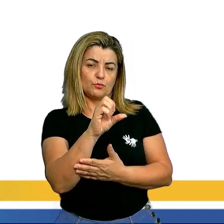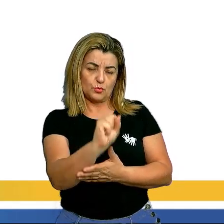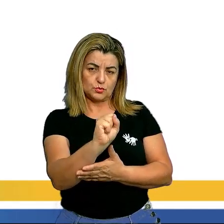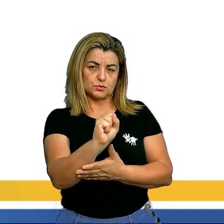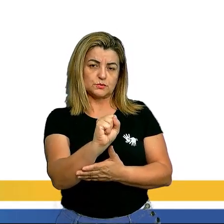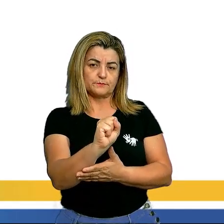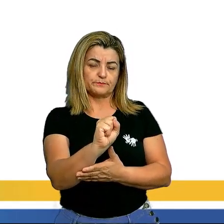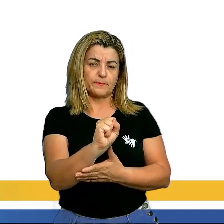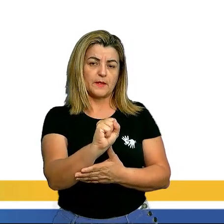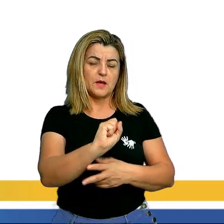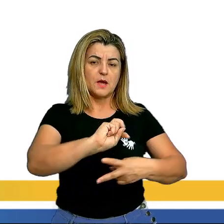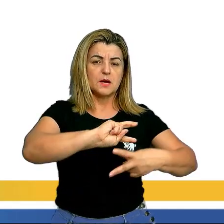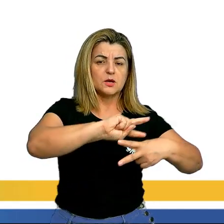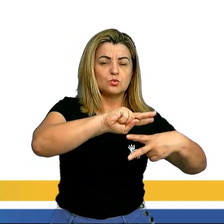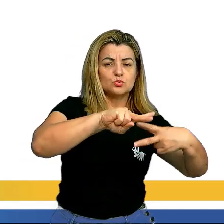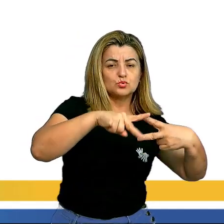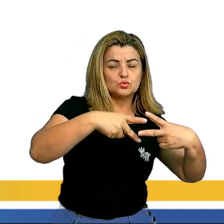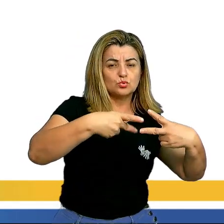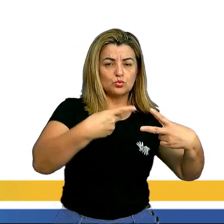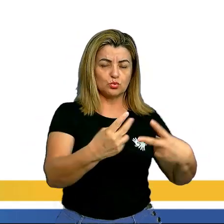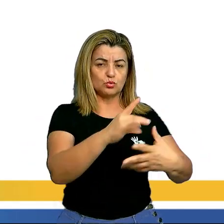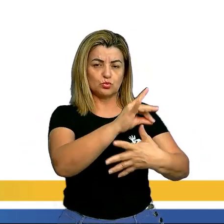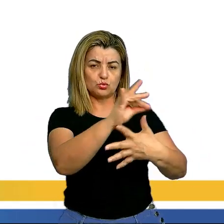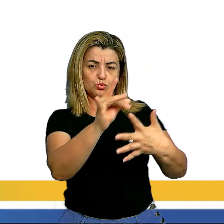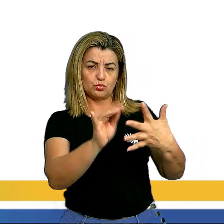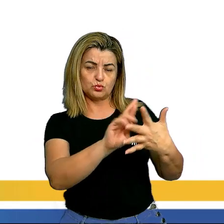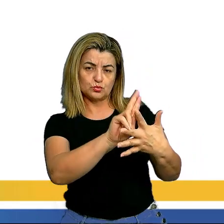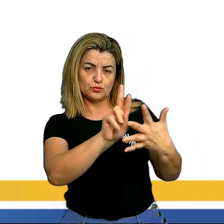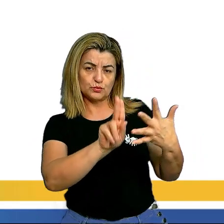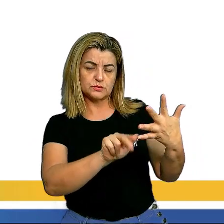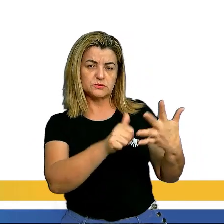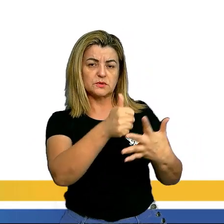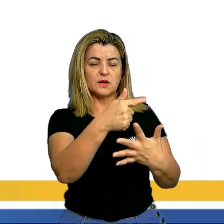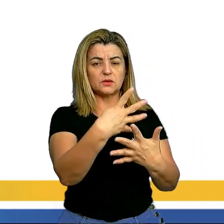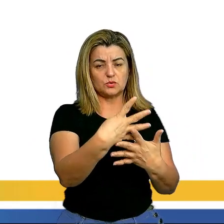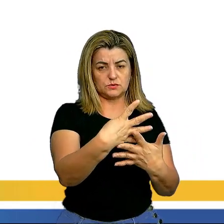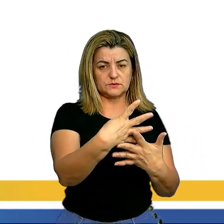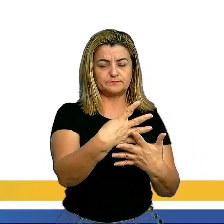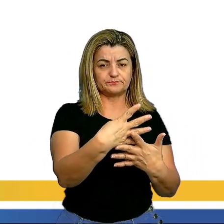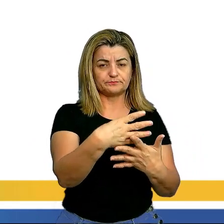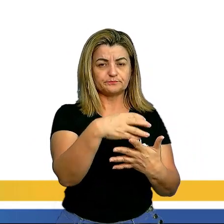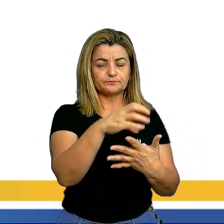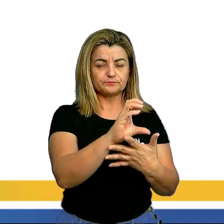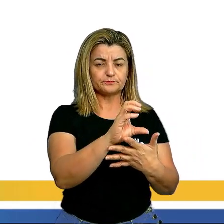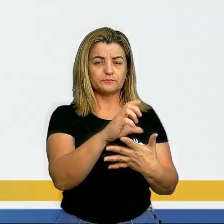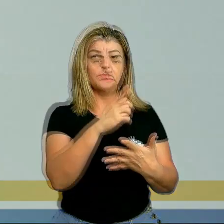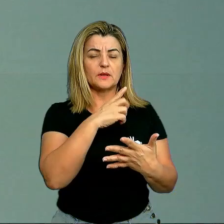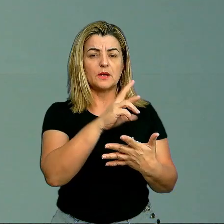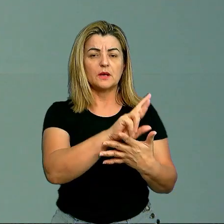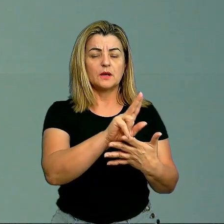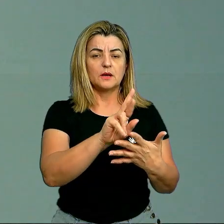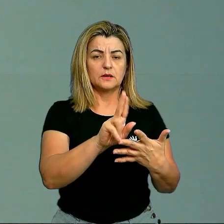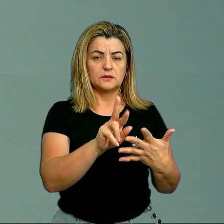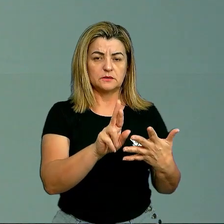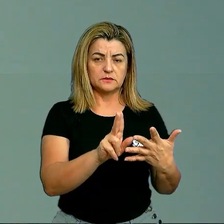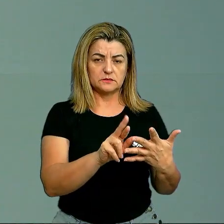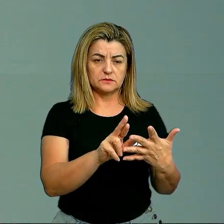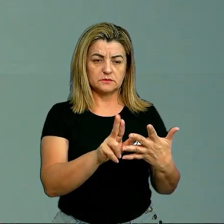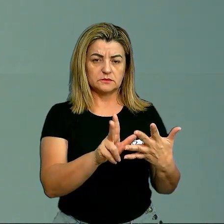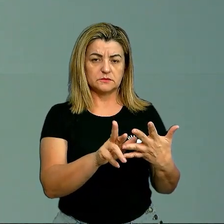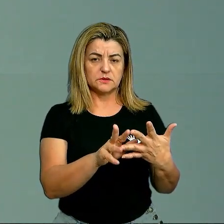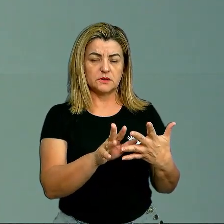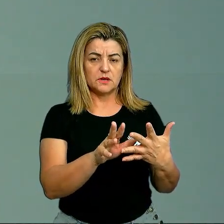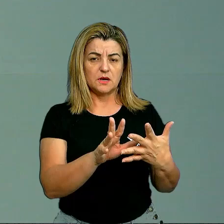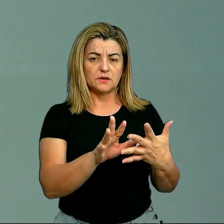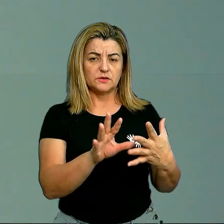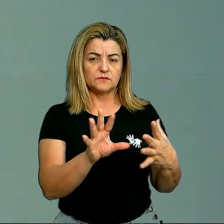Triticum tauchi, né? Que são 14 cromossomos, tá? São espécies diferentes e que ela acabou o